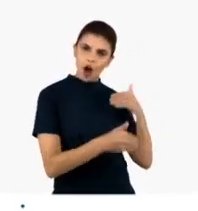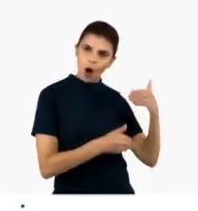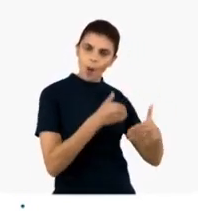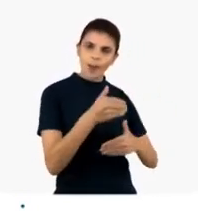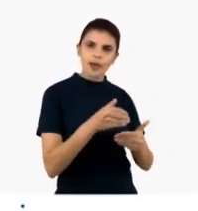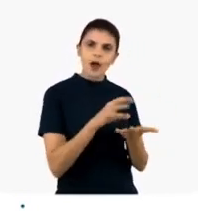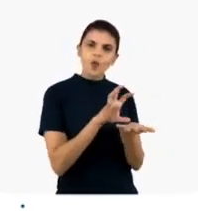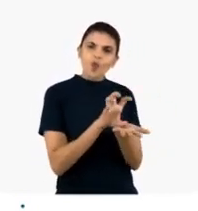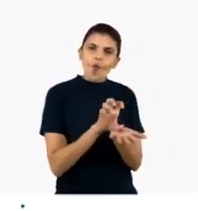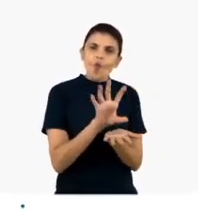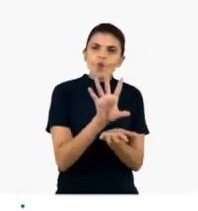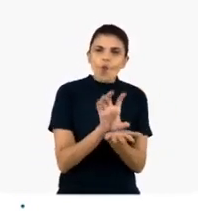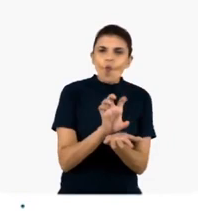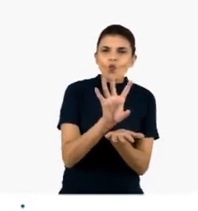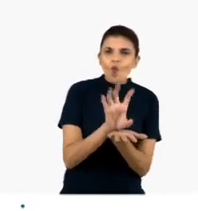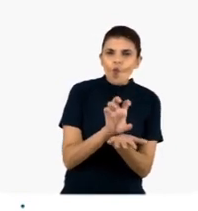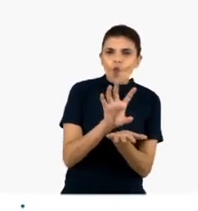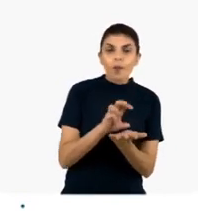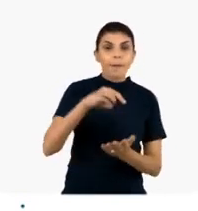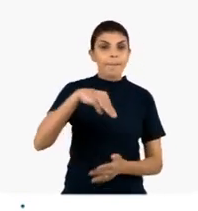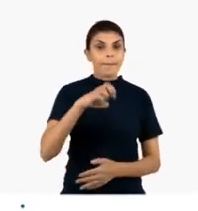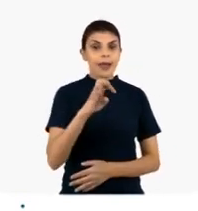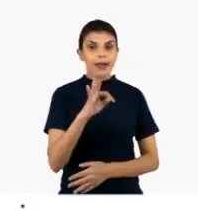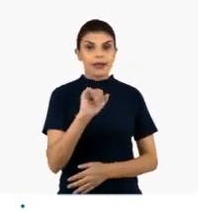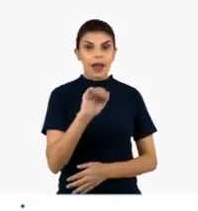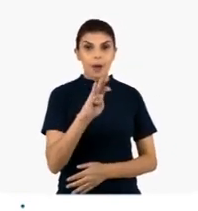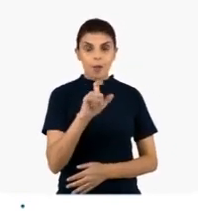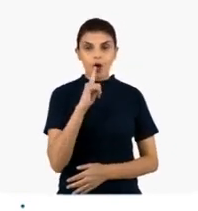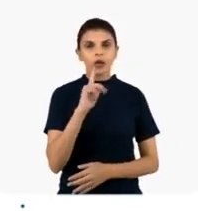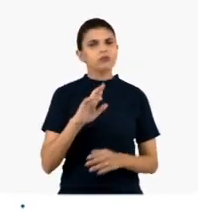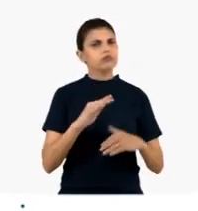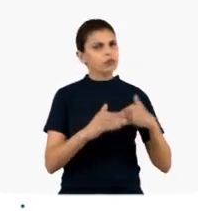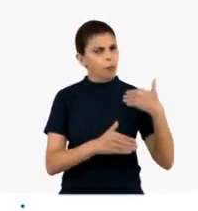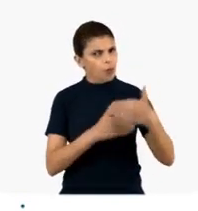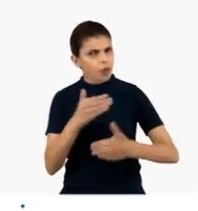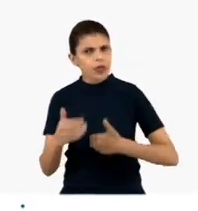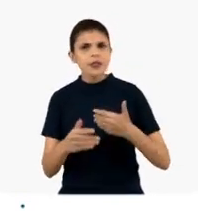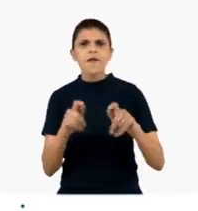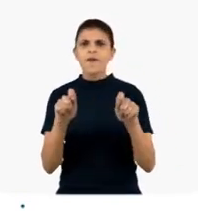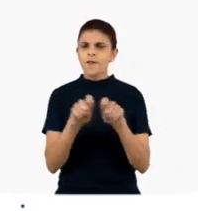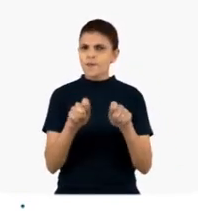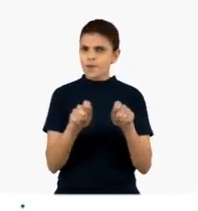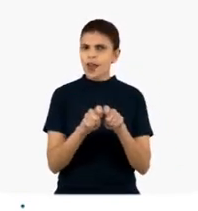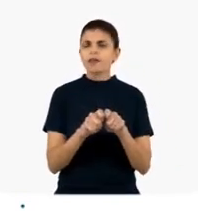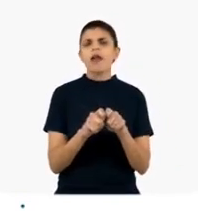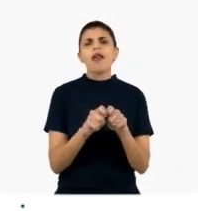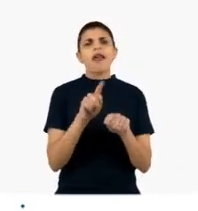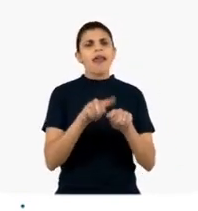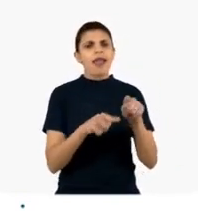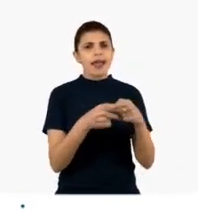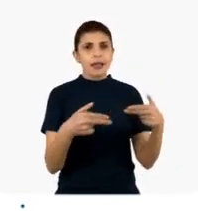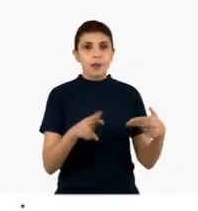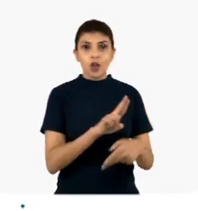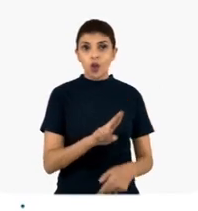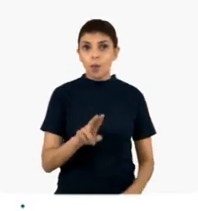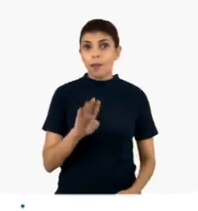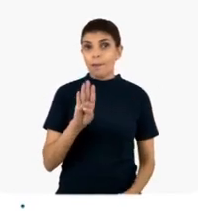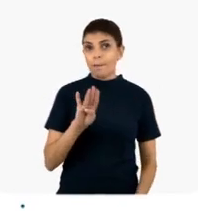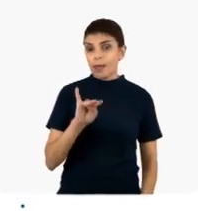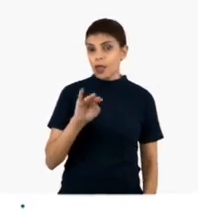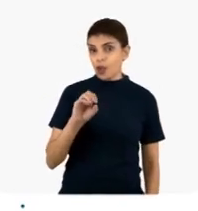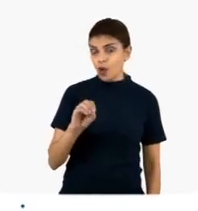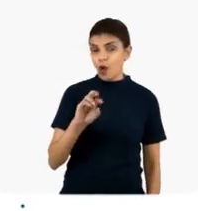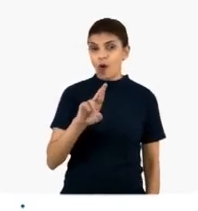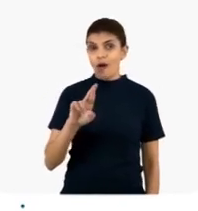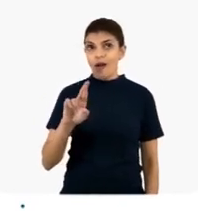suas operações metabólicas fundamentais. Tá? Todas essas operações são desenvolvidas dentro de um equipamento que se chama